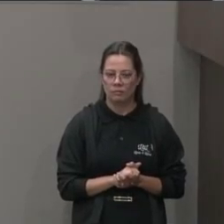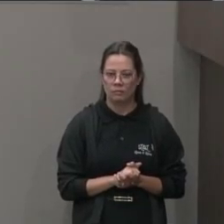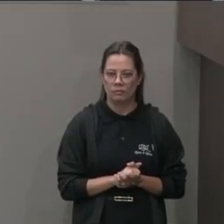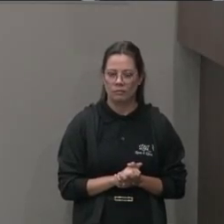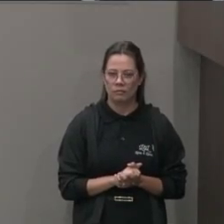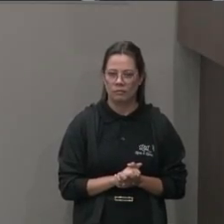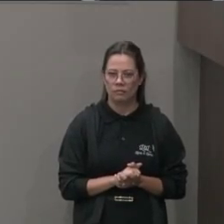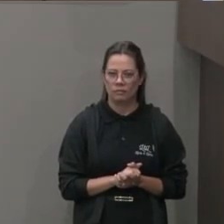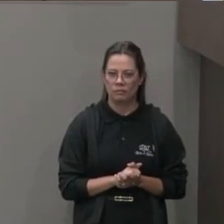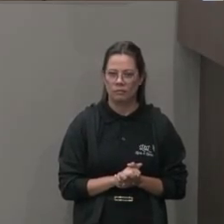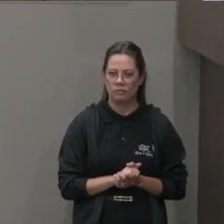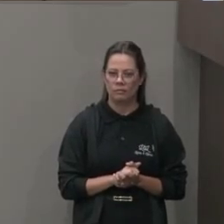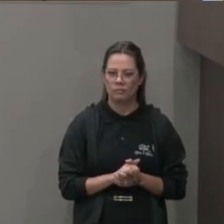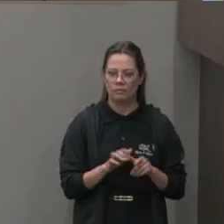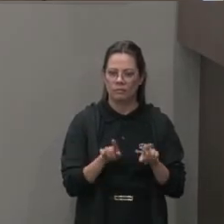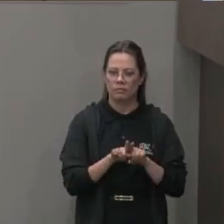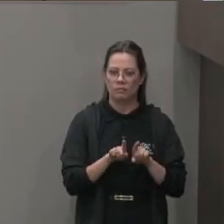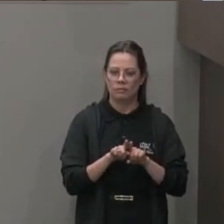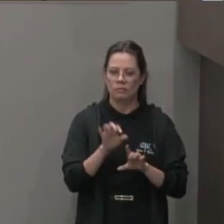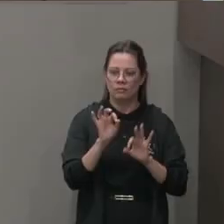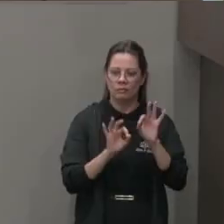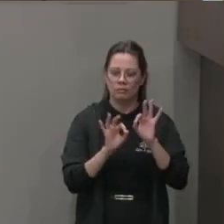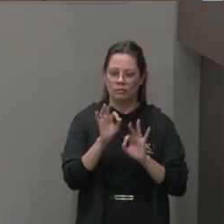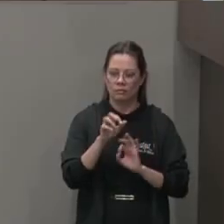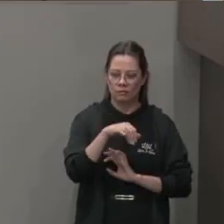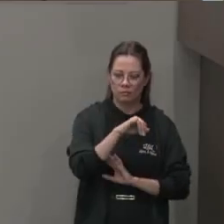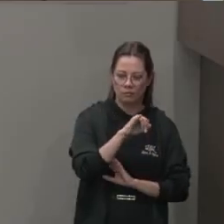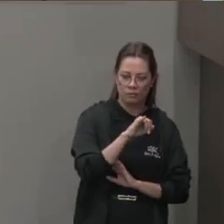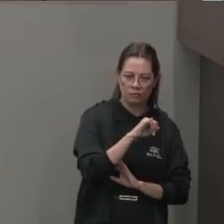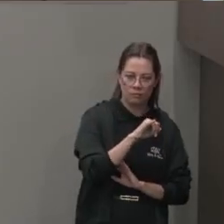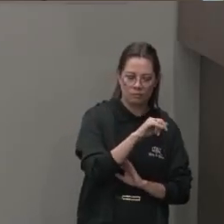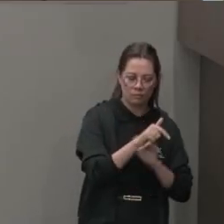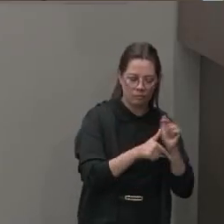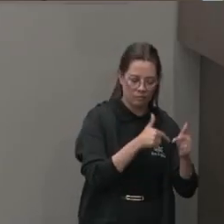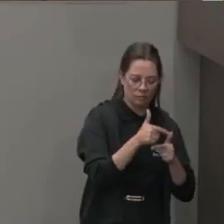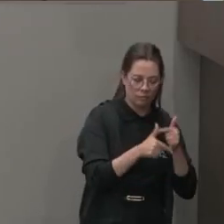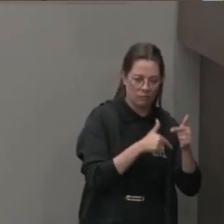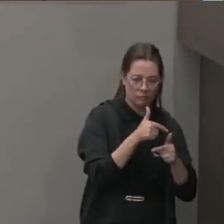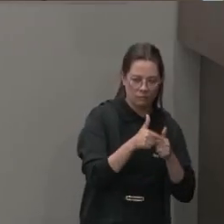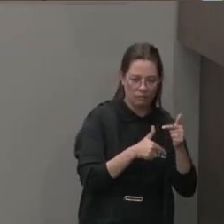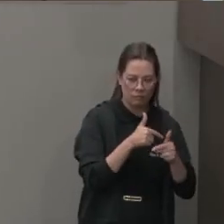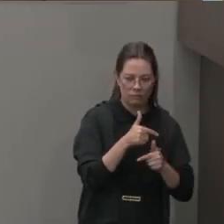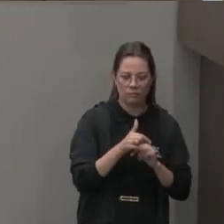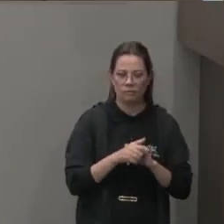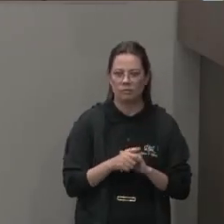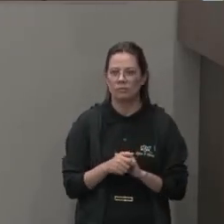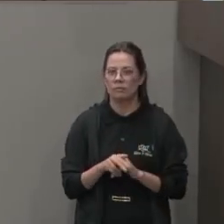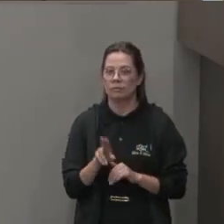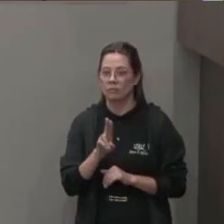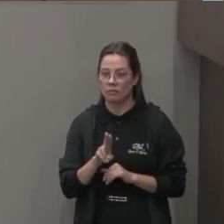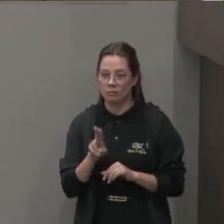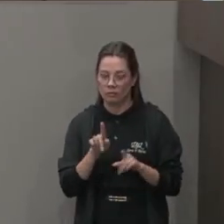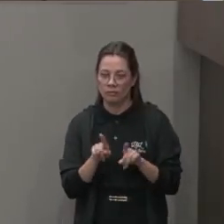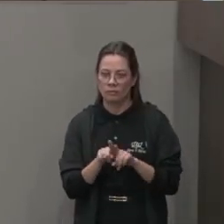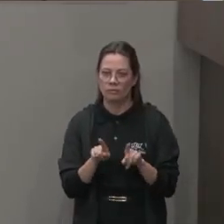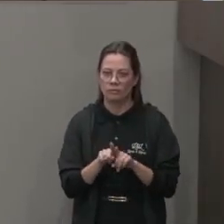vereadora Ada, independente de ser só para os servidores, claro que quem está ali também se beneficia